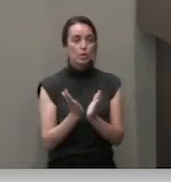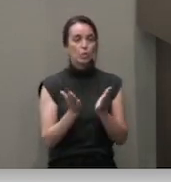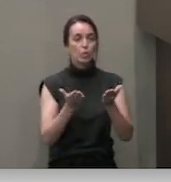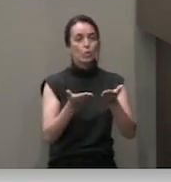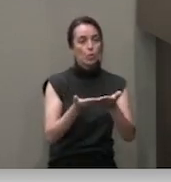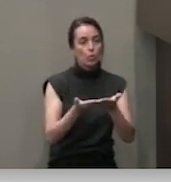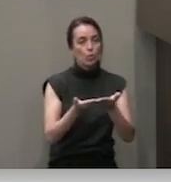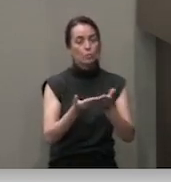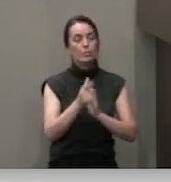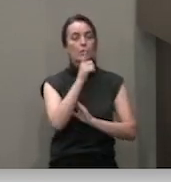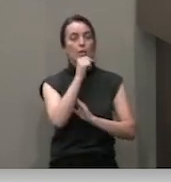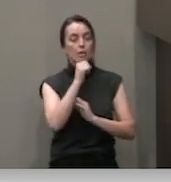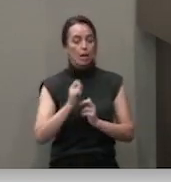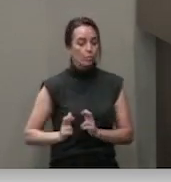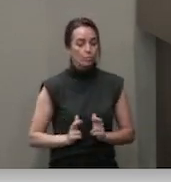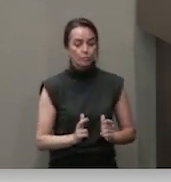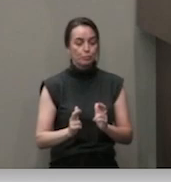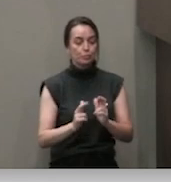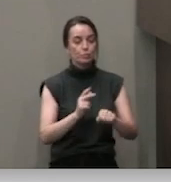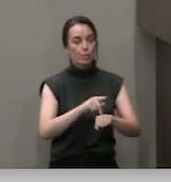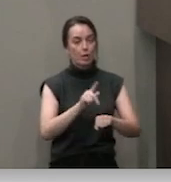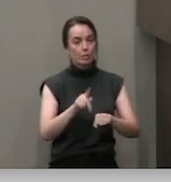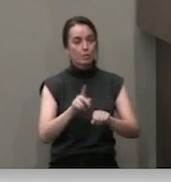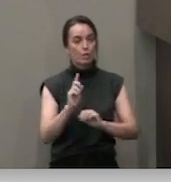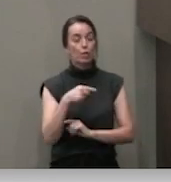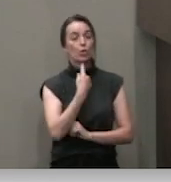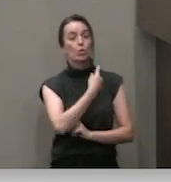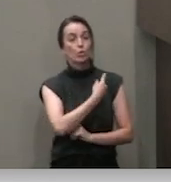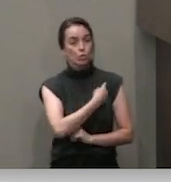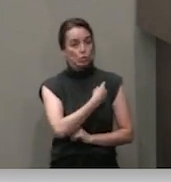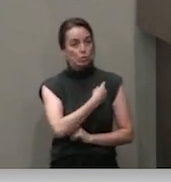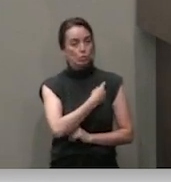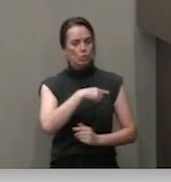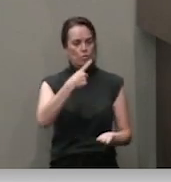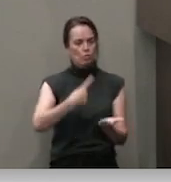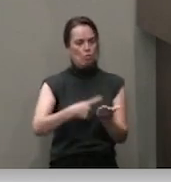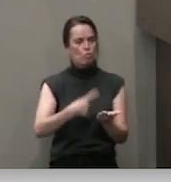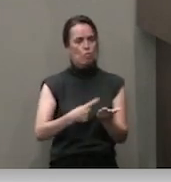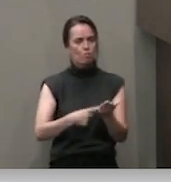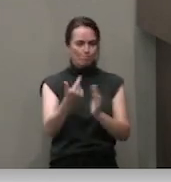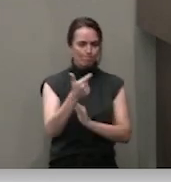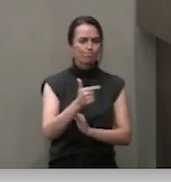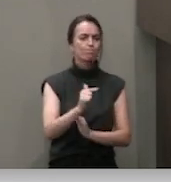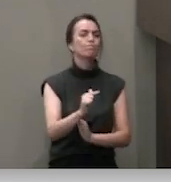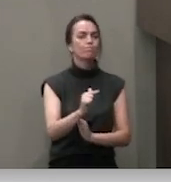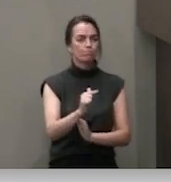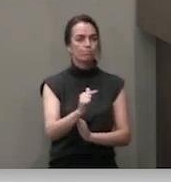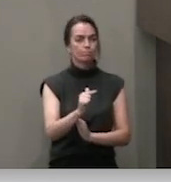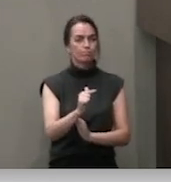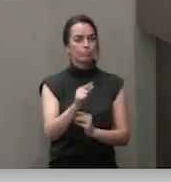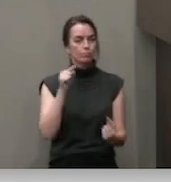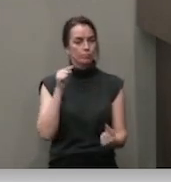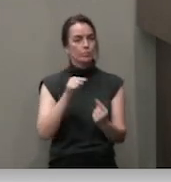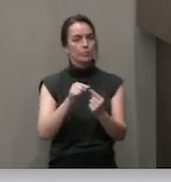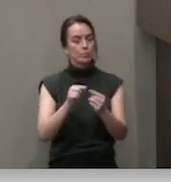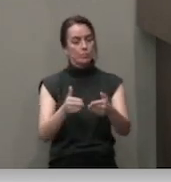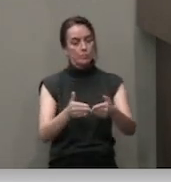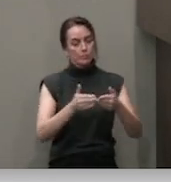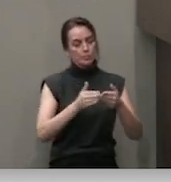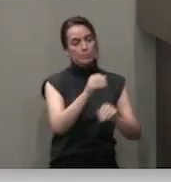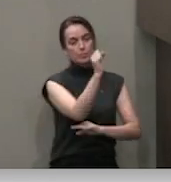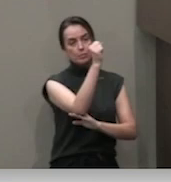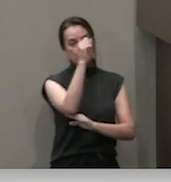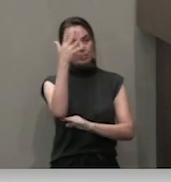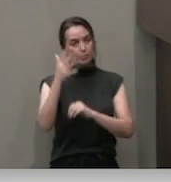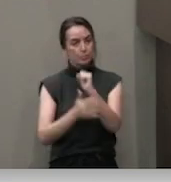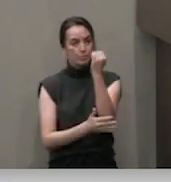bacia hidrográfica do rio no fundo reforçamos o nosso compromisso com a preservação do meio ambiente